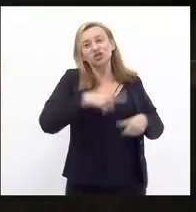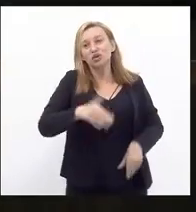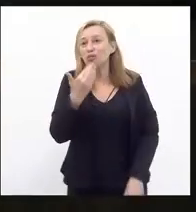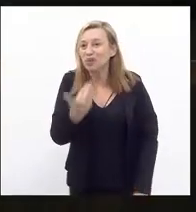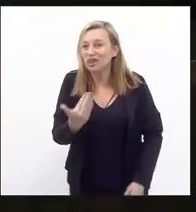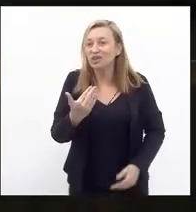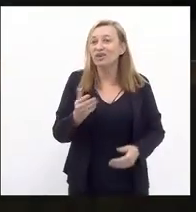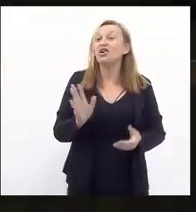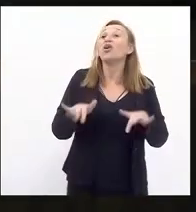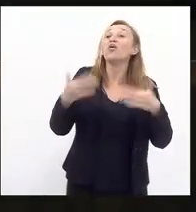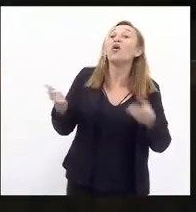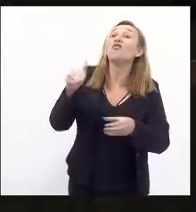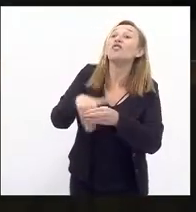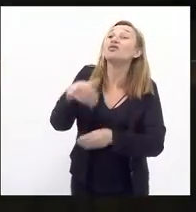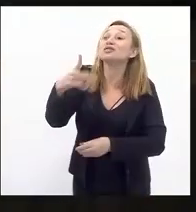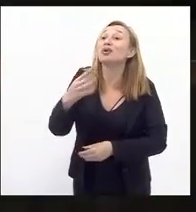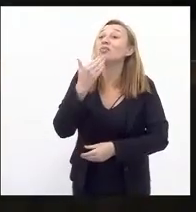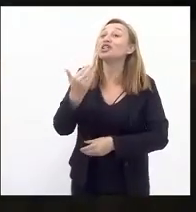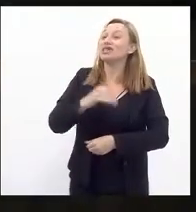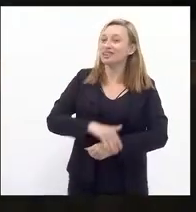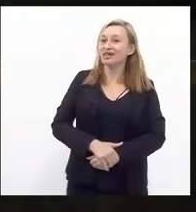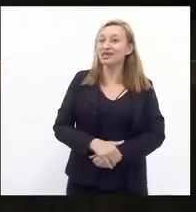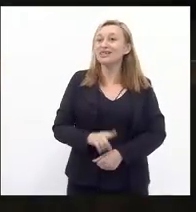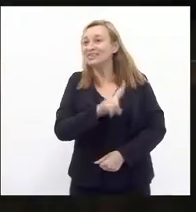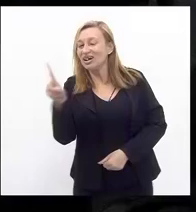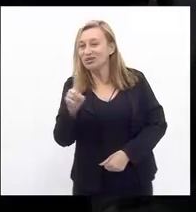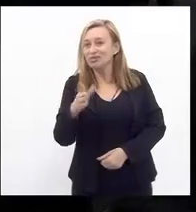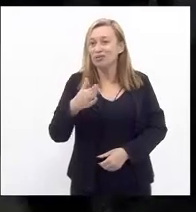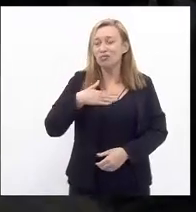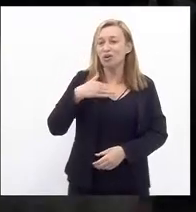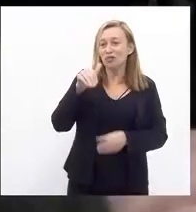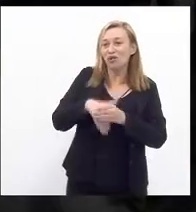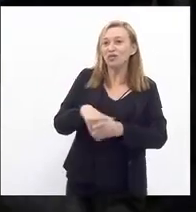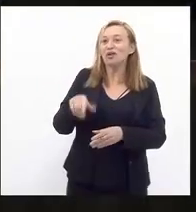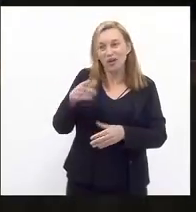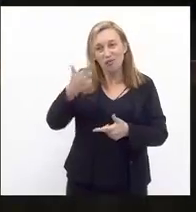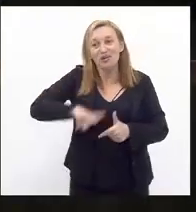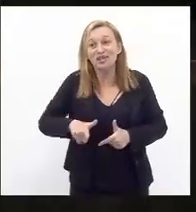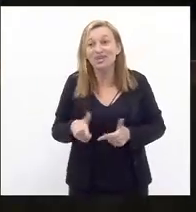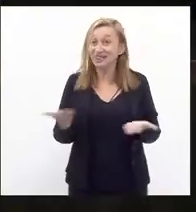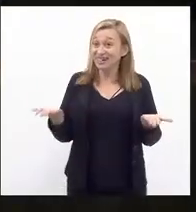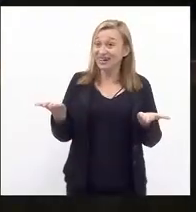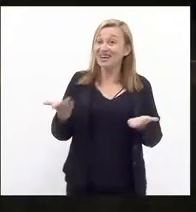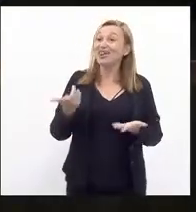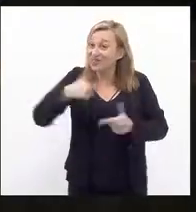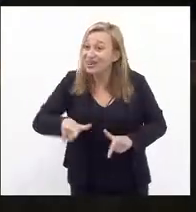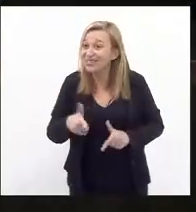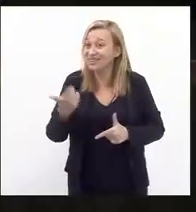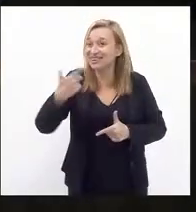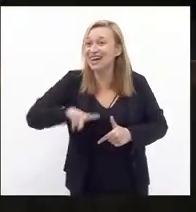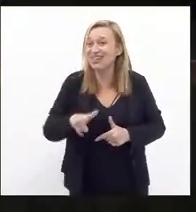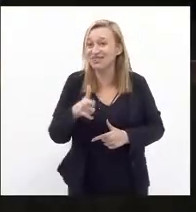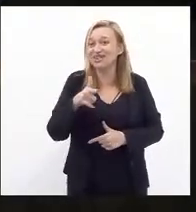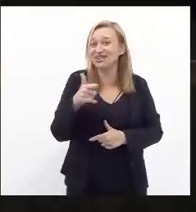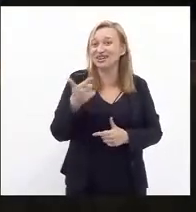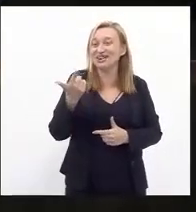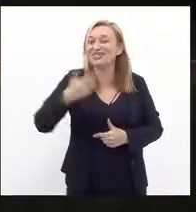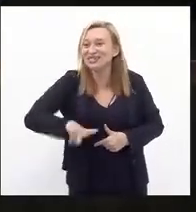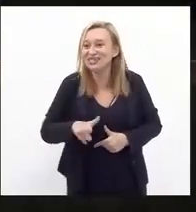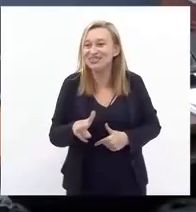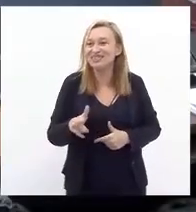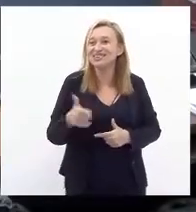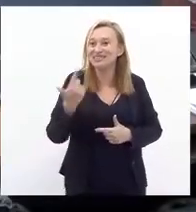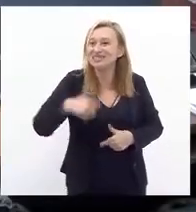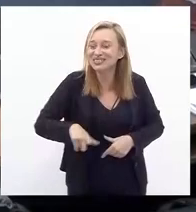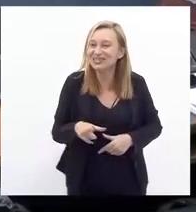Aveiro que eu falar eu vou na vossa excelência' pedir Não o meu voto é o repita ó eu vou repetir o meu Moto meu